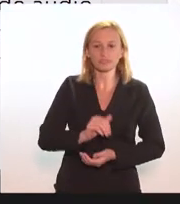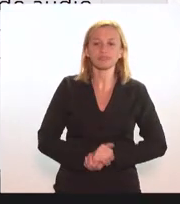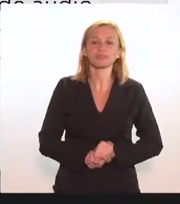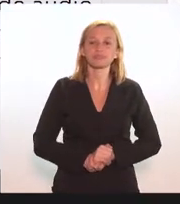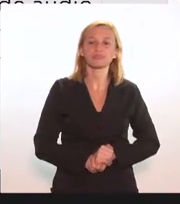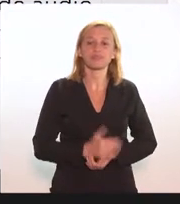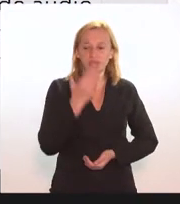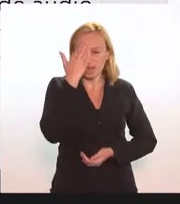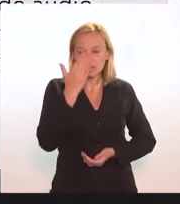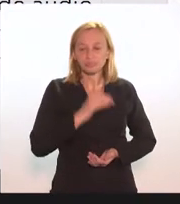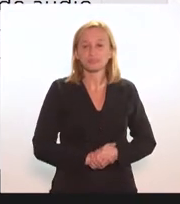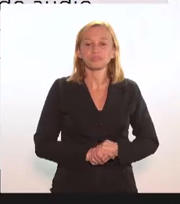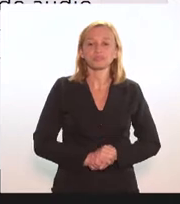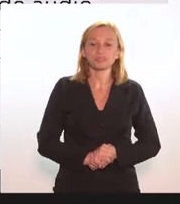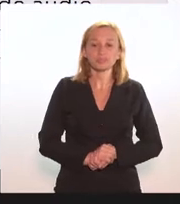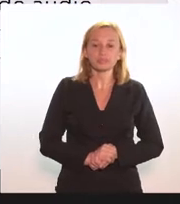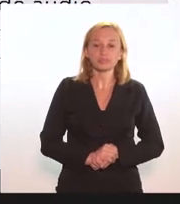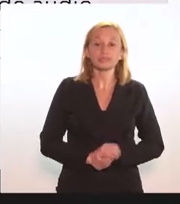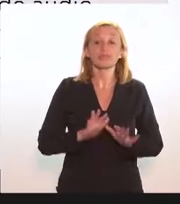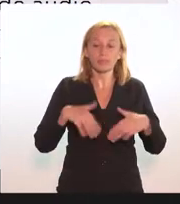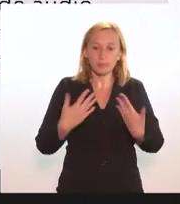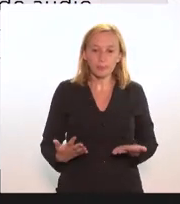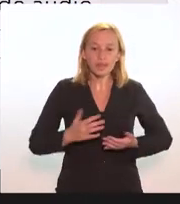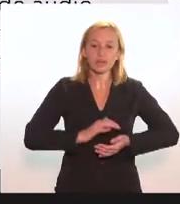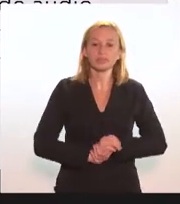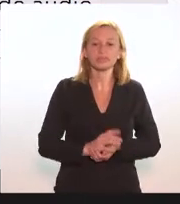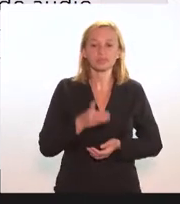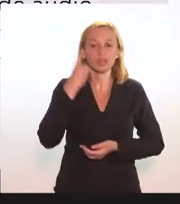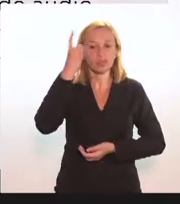Obrigado, Alexandre. Então, deputado,